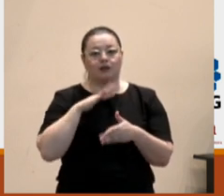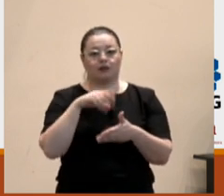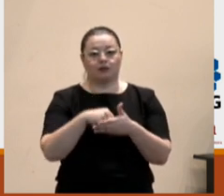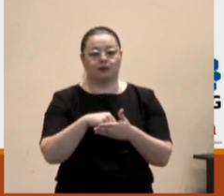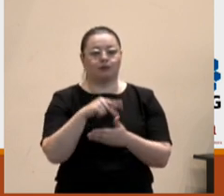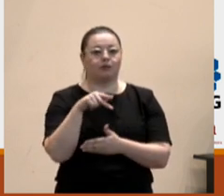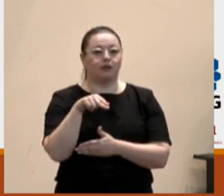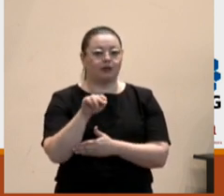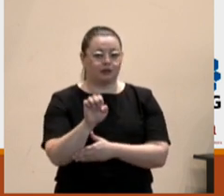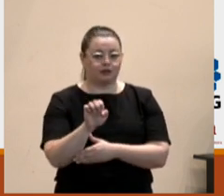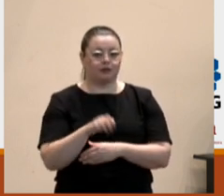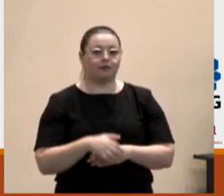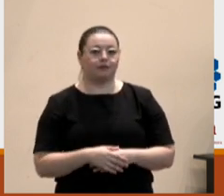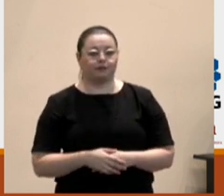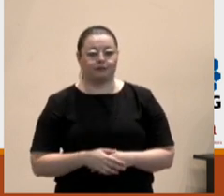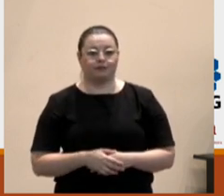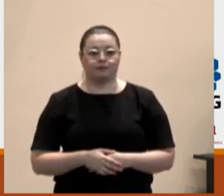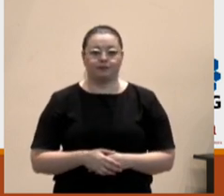semana.